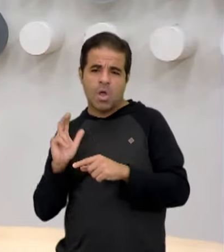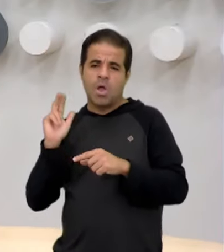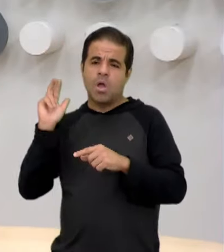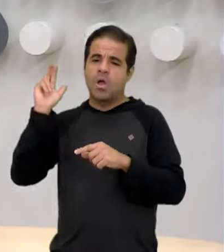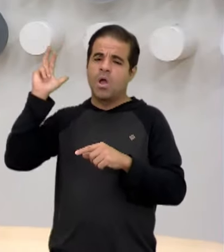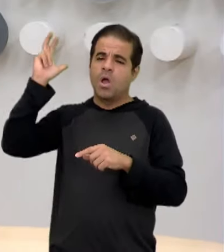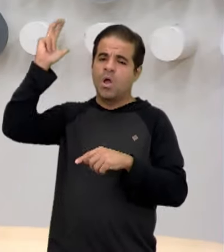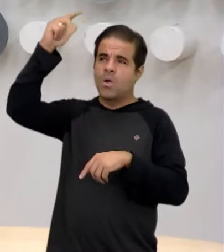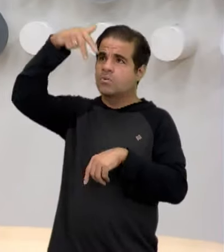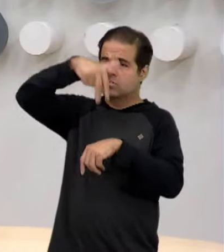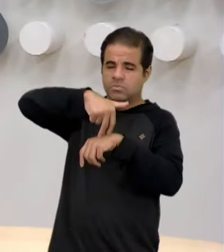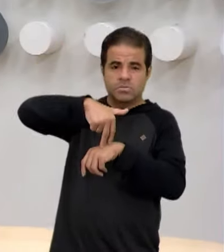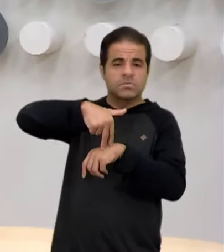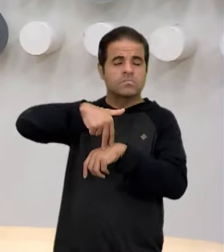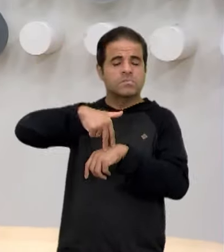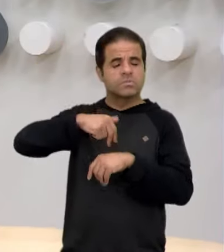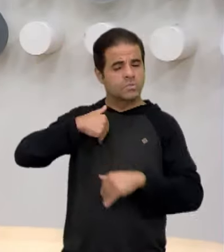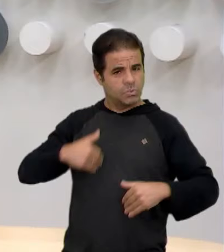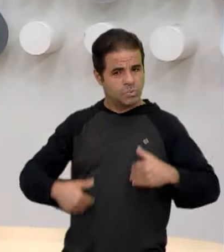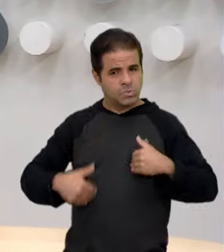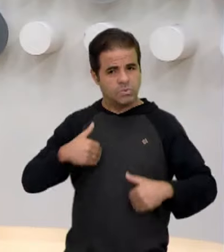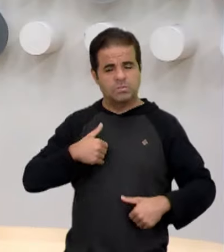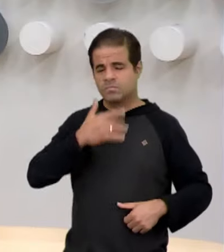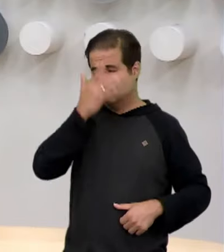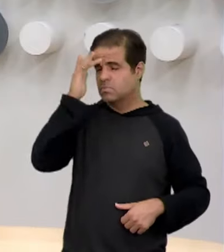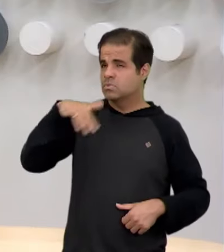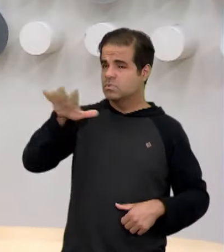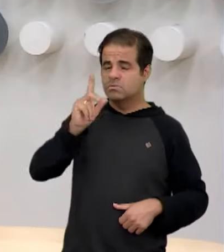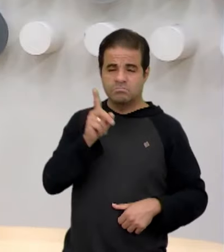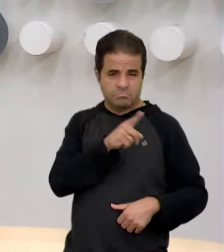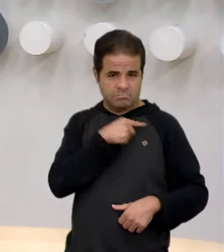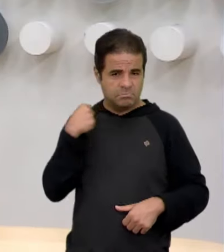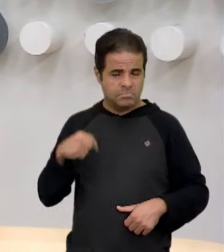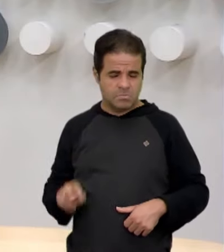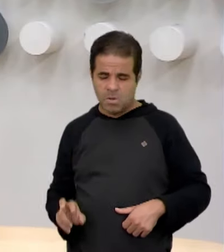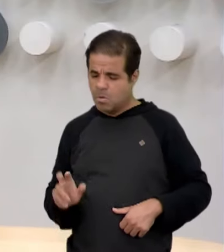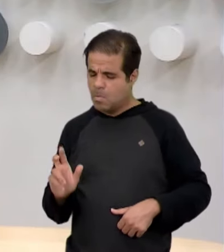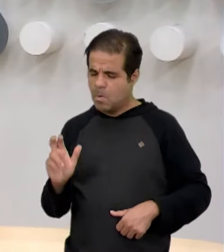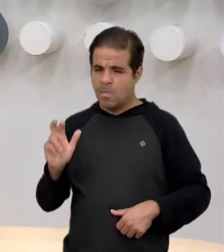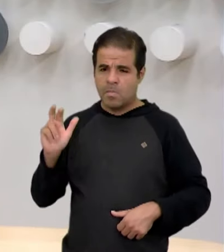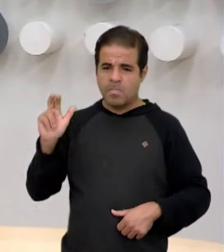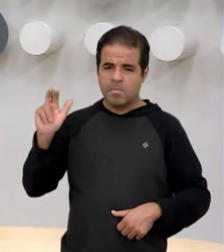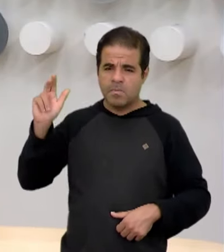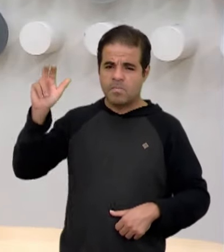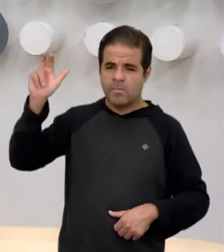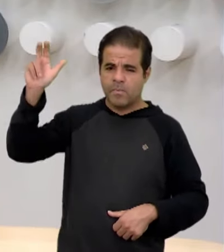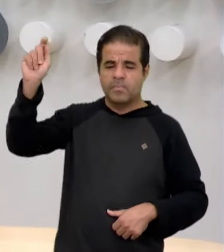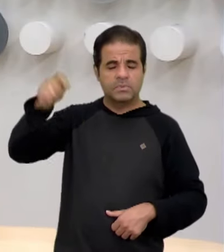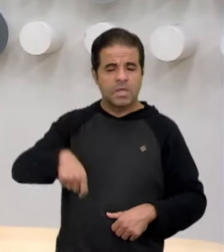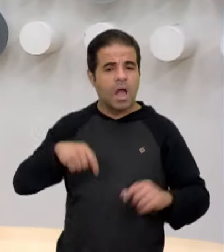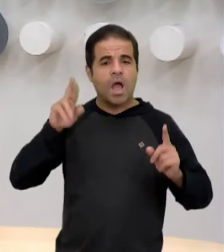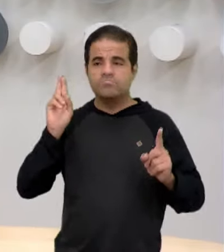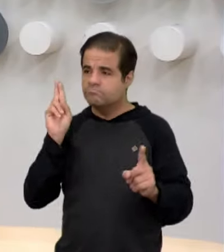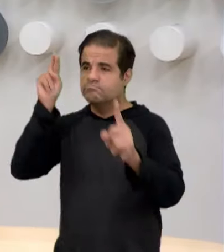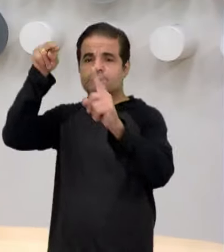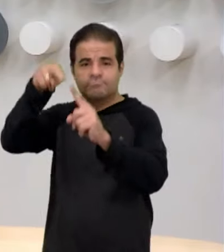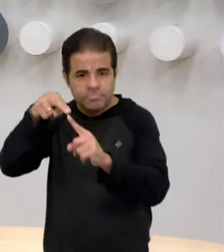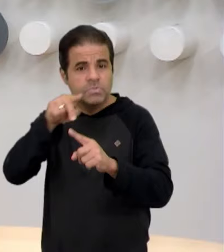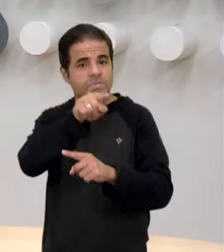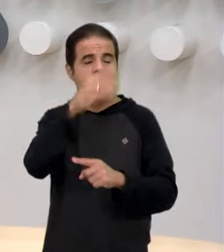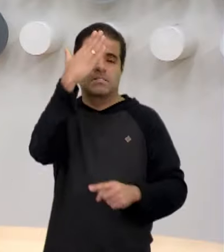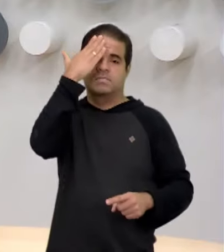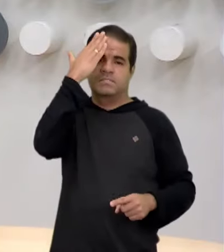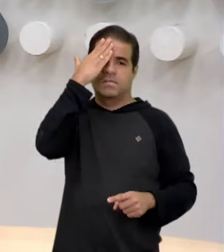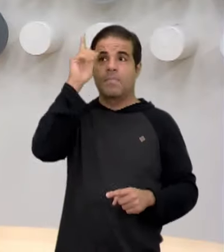que interessante, aquele corpo daquele ser humano que faleceu subindo, ele meio que serve de ponto de referência para você